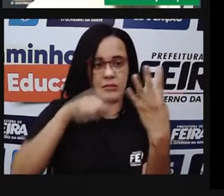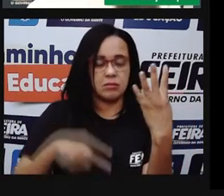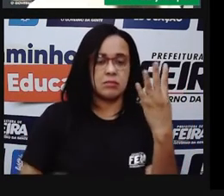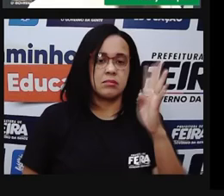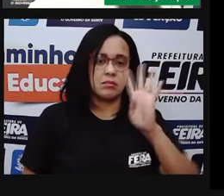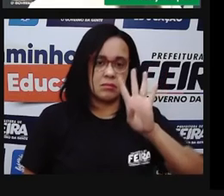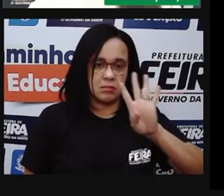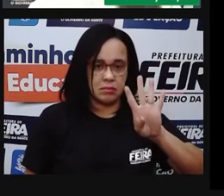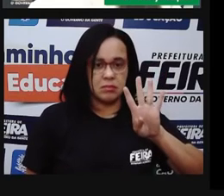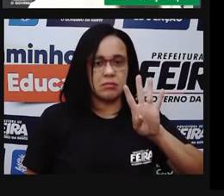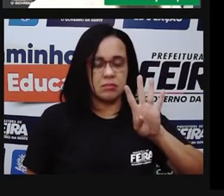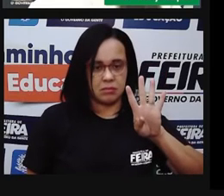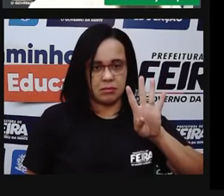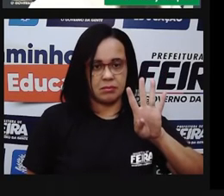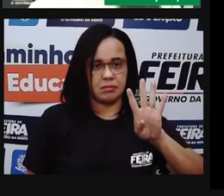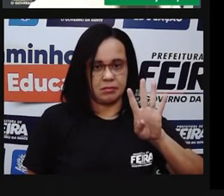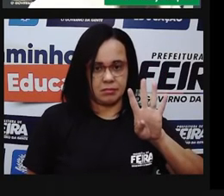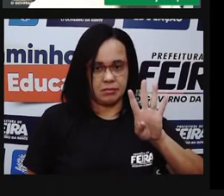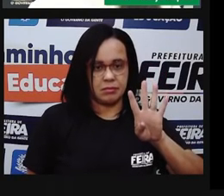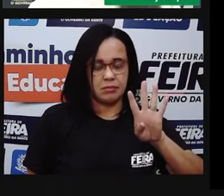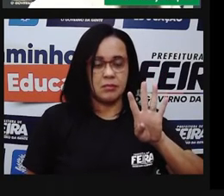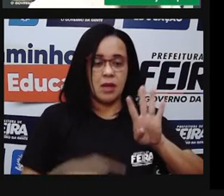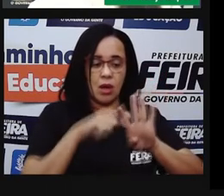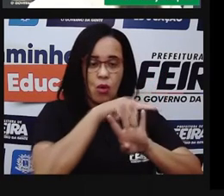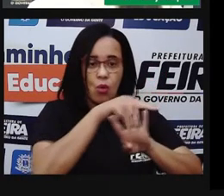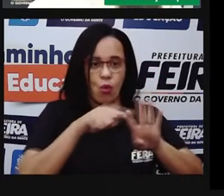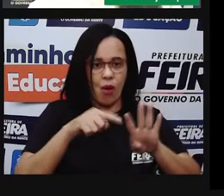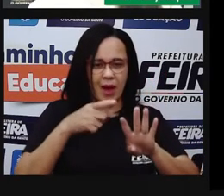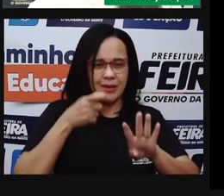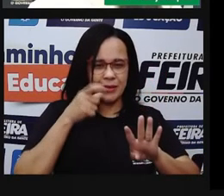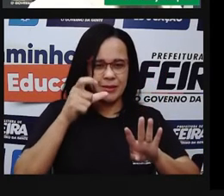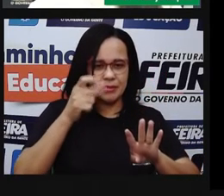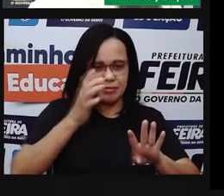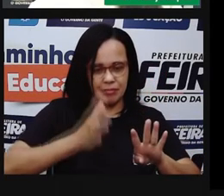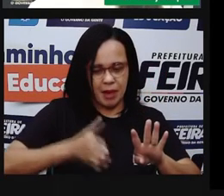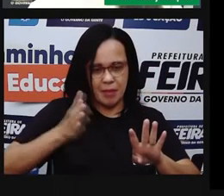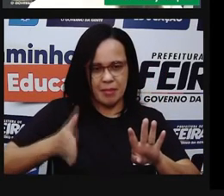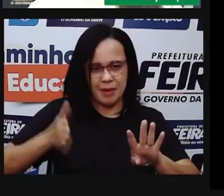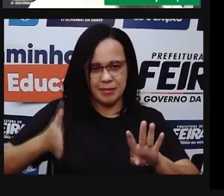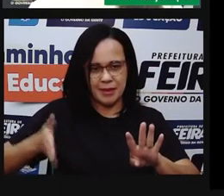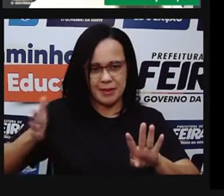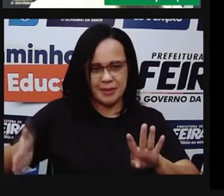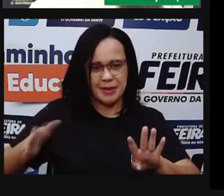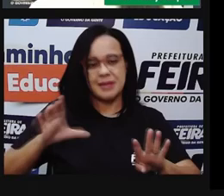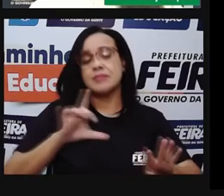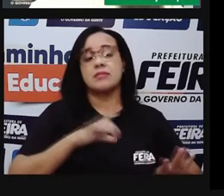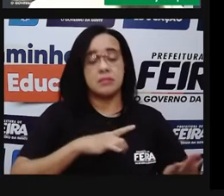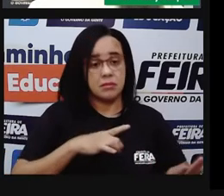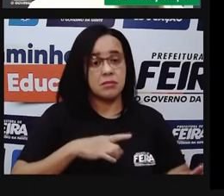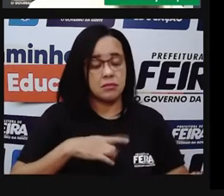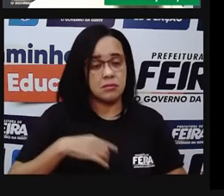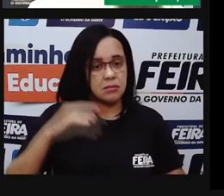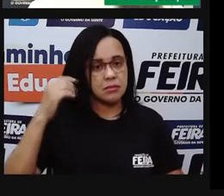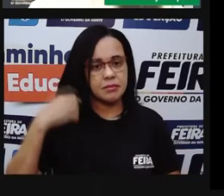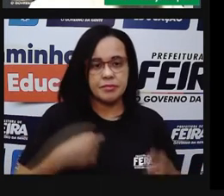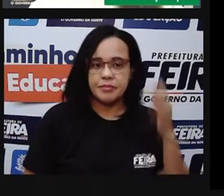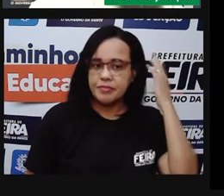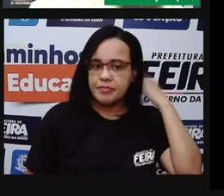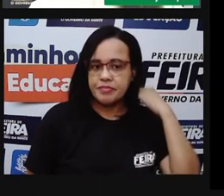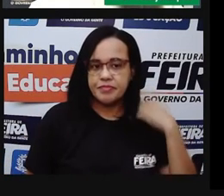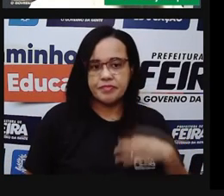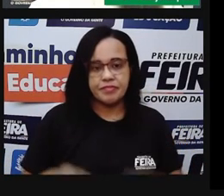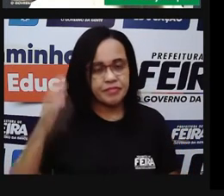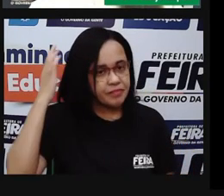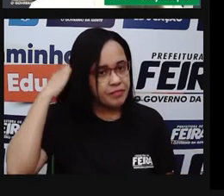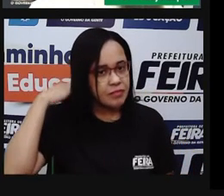Palhaçada é uma palavra com 4 sílabas. É uma palavra que tem 4 sílabas. E a